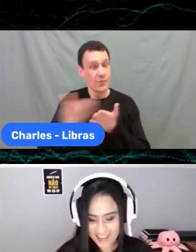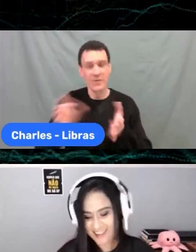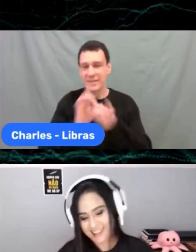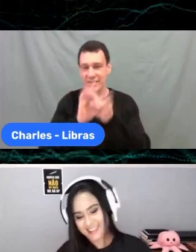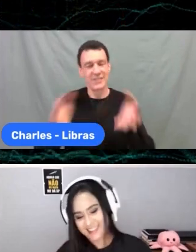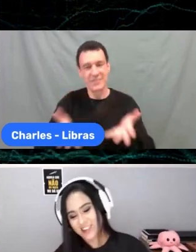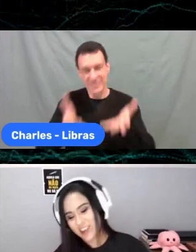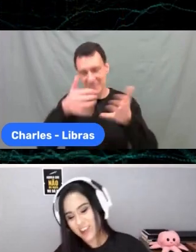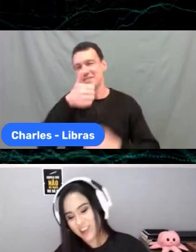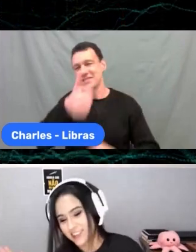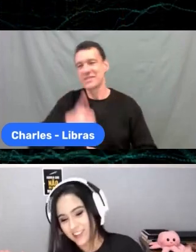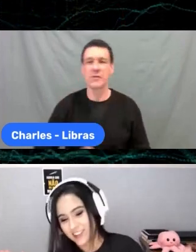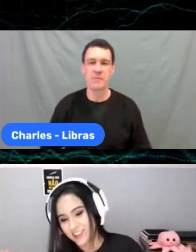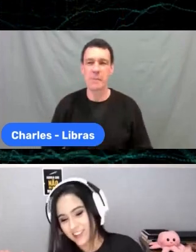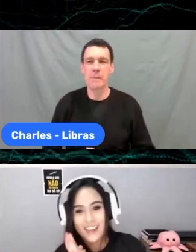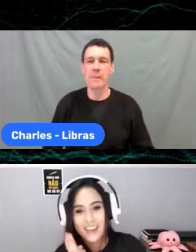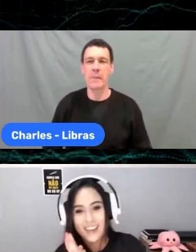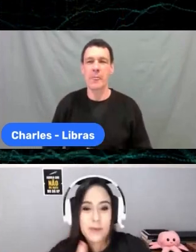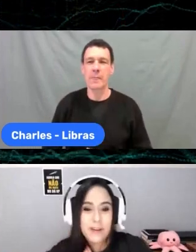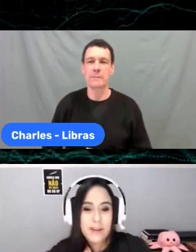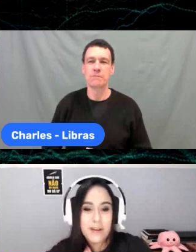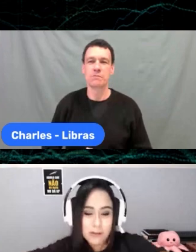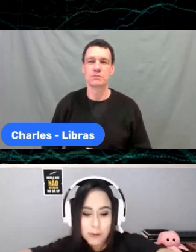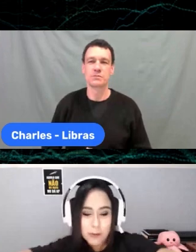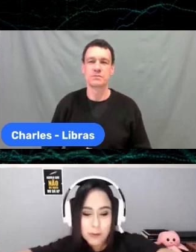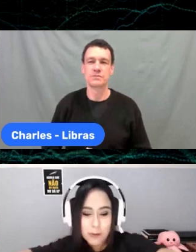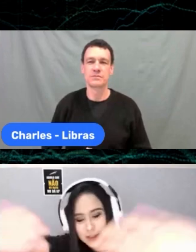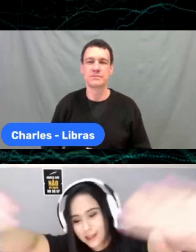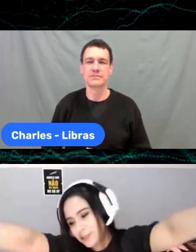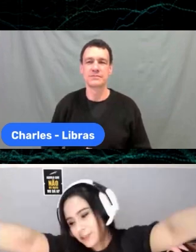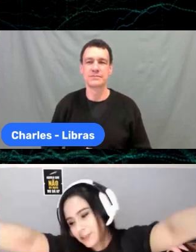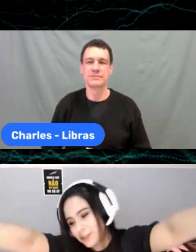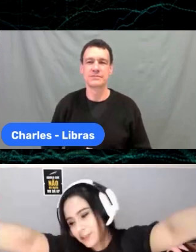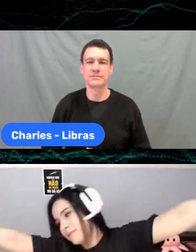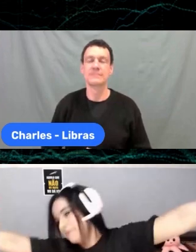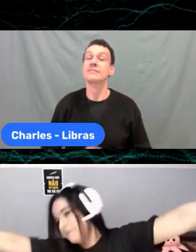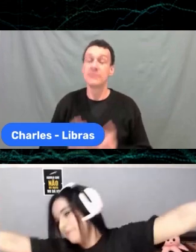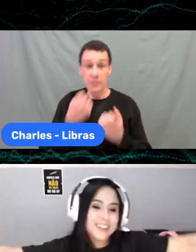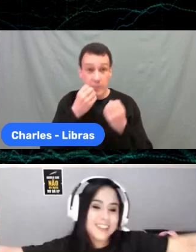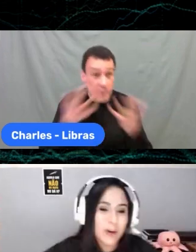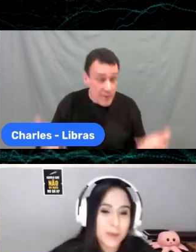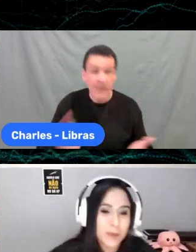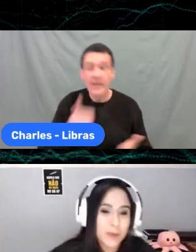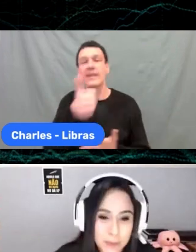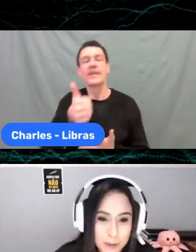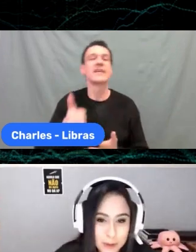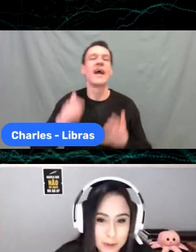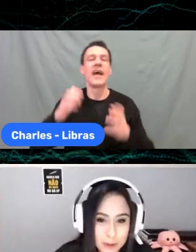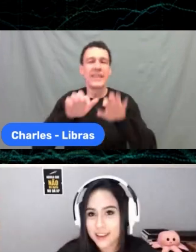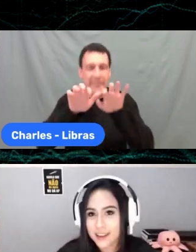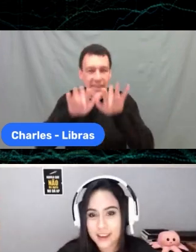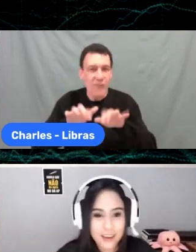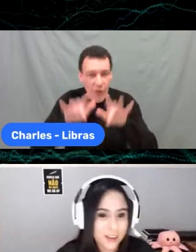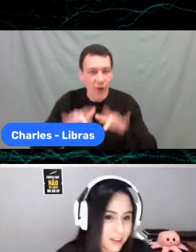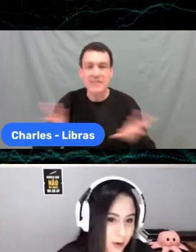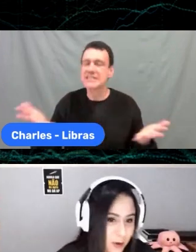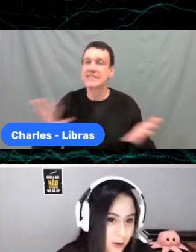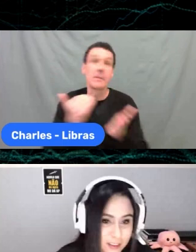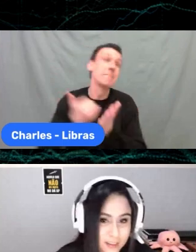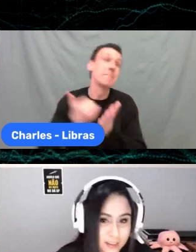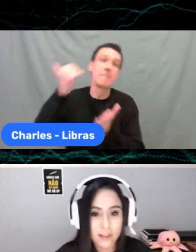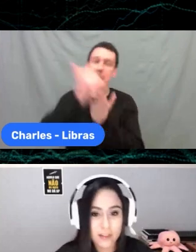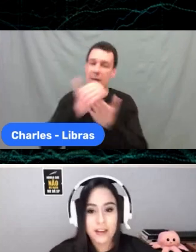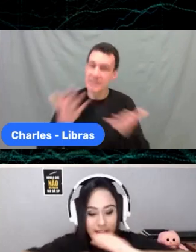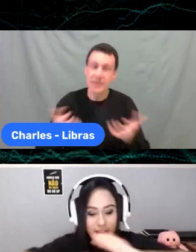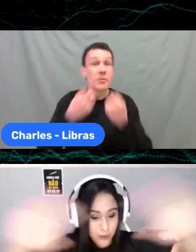Ah, gente, sejam bem-vindos para o DevOps Extreme. Obrigada por todo mundo que está aqui, a gente está